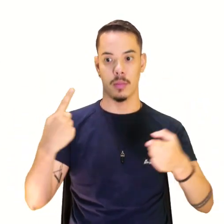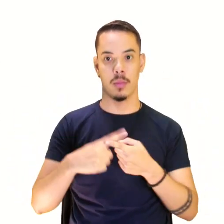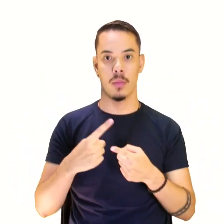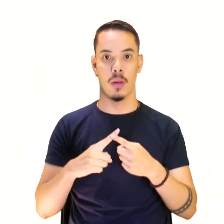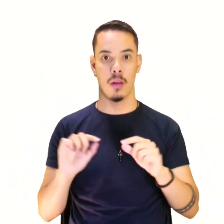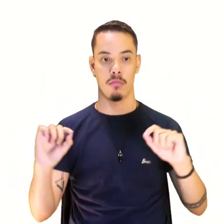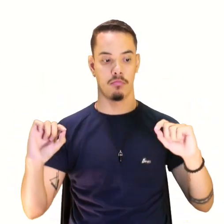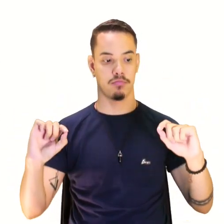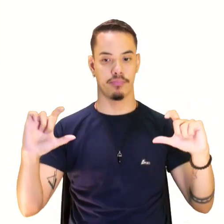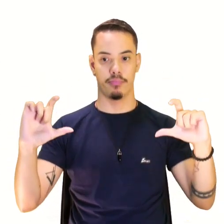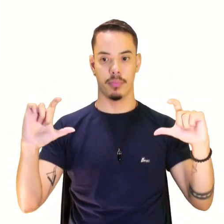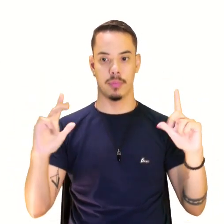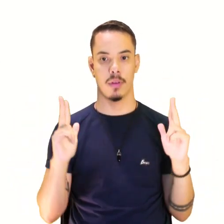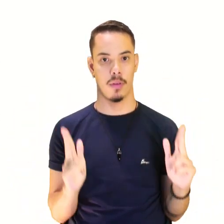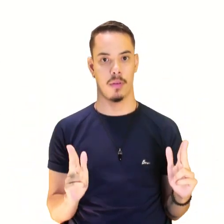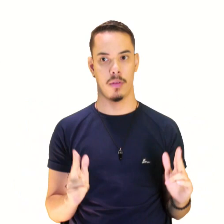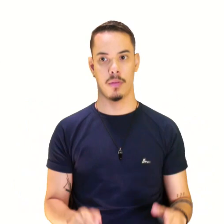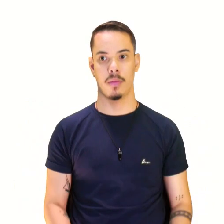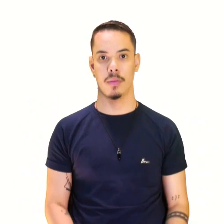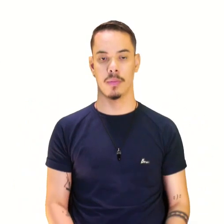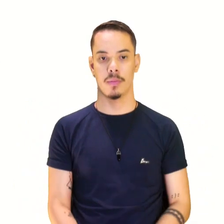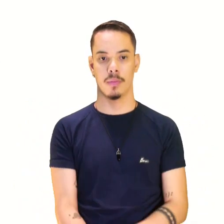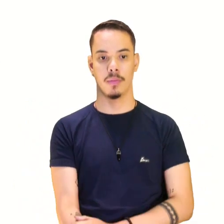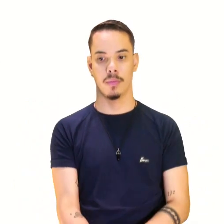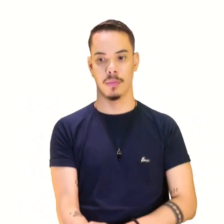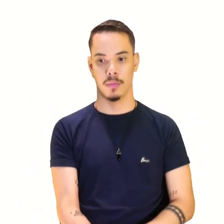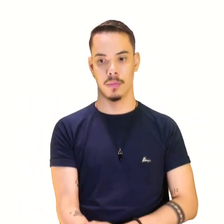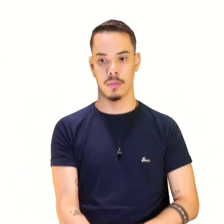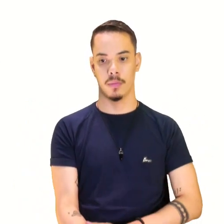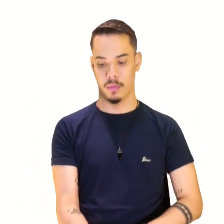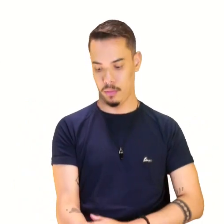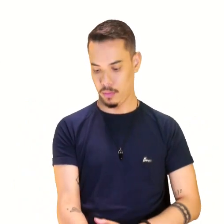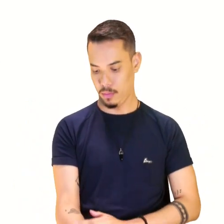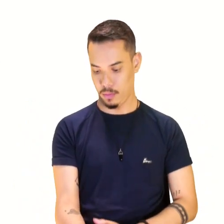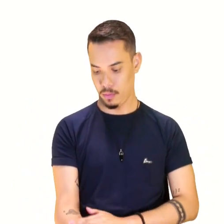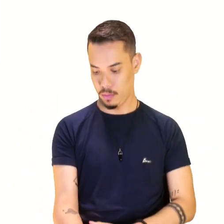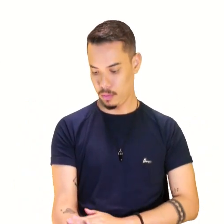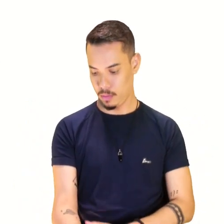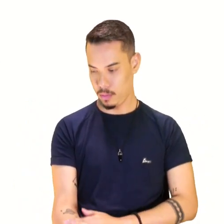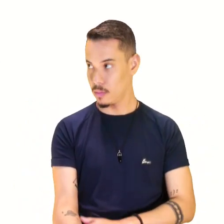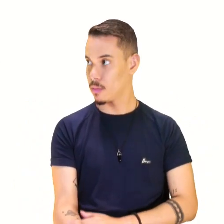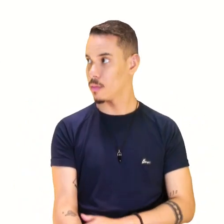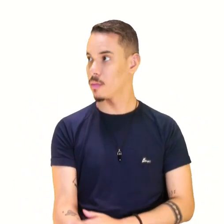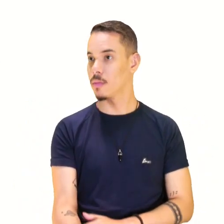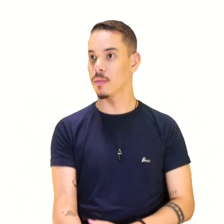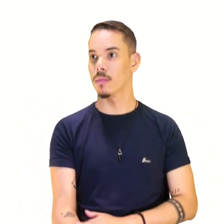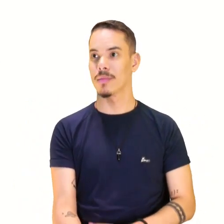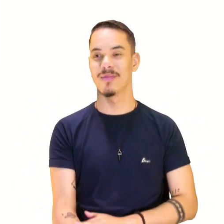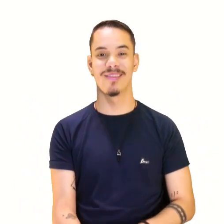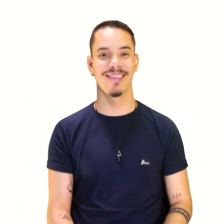vão seguir na mesma proporção. Eu quero fazer mais queijo, eu tenho que ter mais leite.